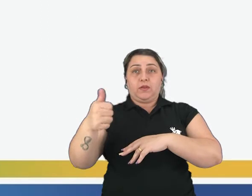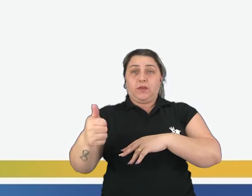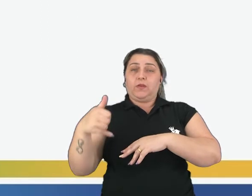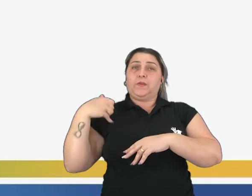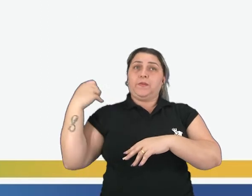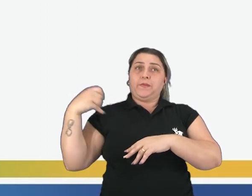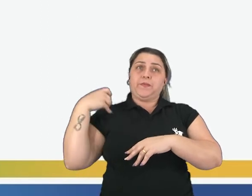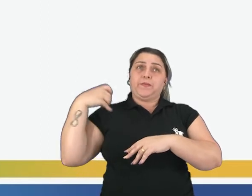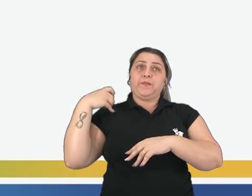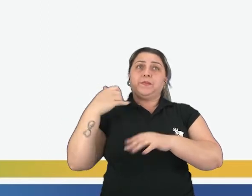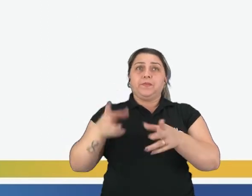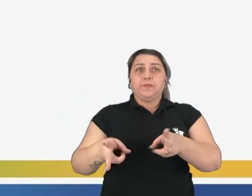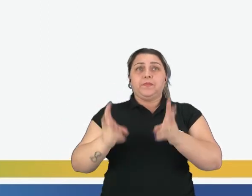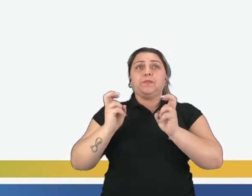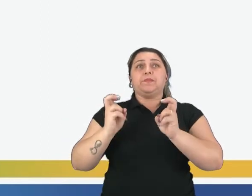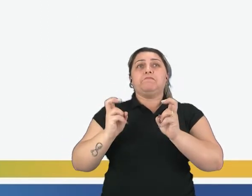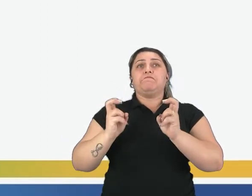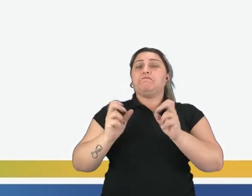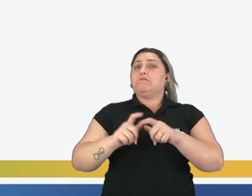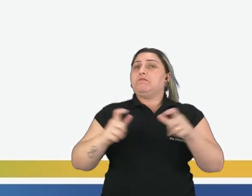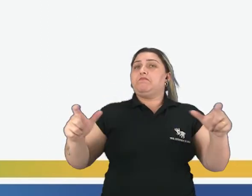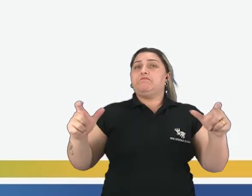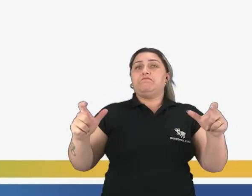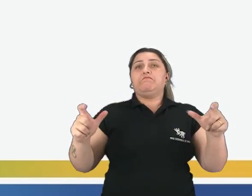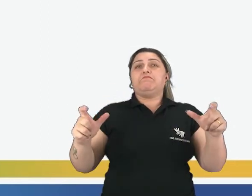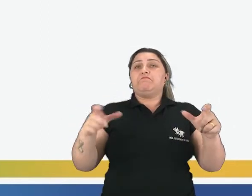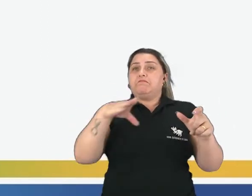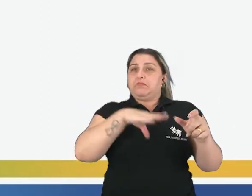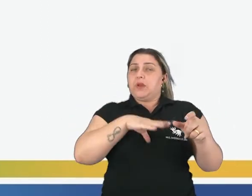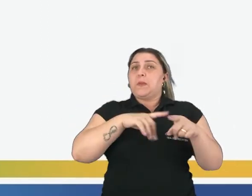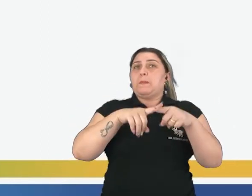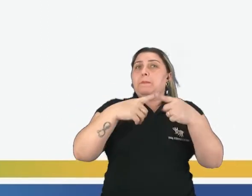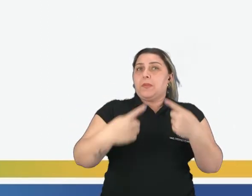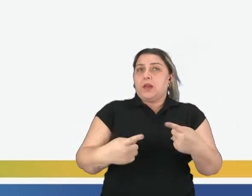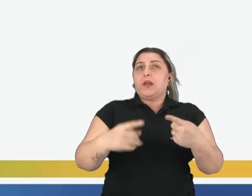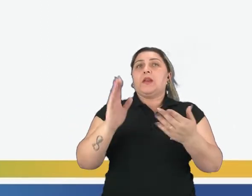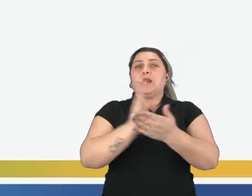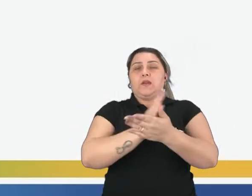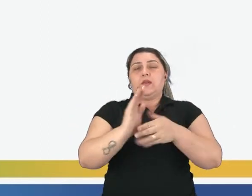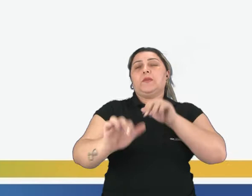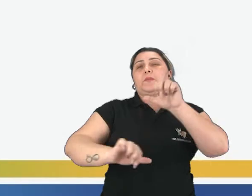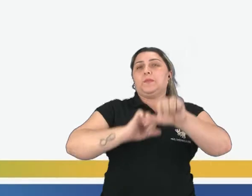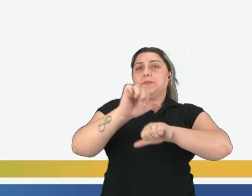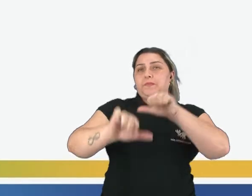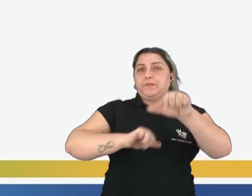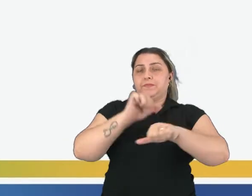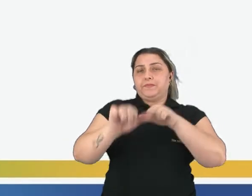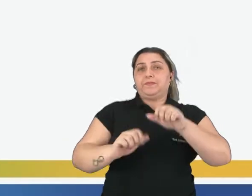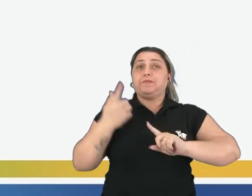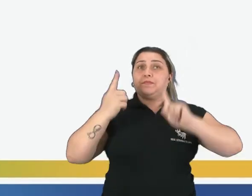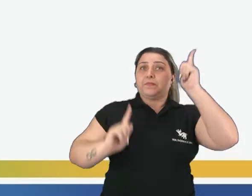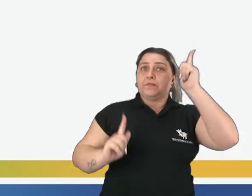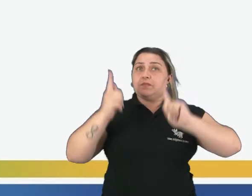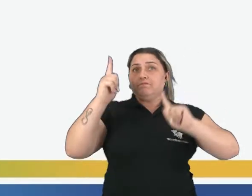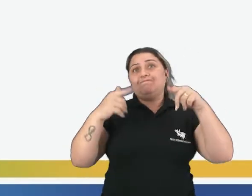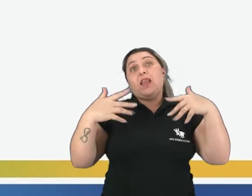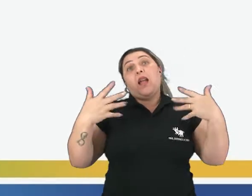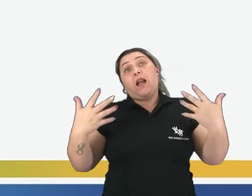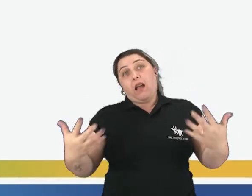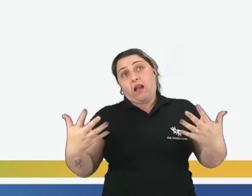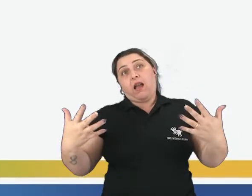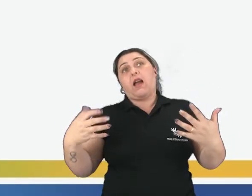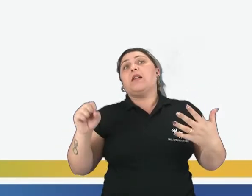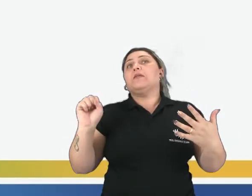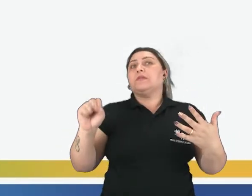de idade, percebo que a cidade não cresceu muito. Mesmo assim, muitas coisas mudaram. E os carnavais? Ah,